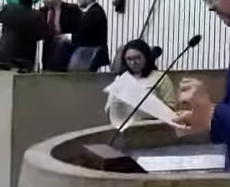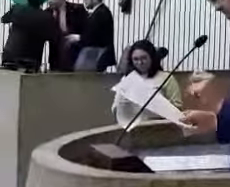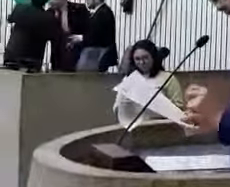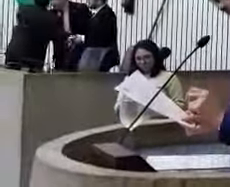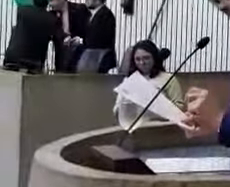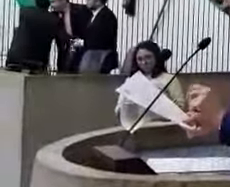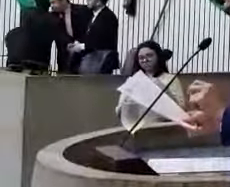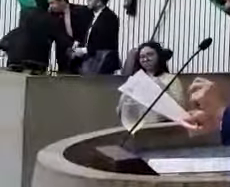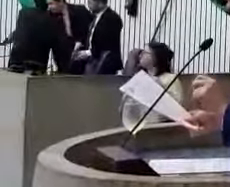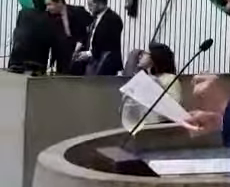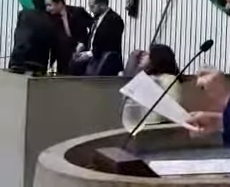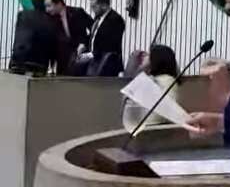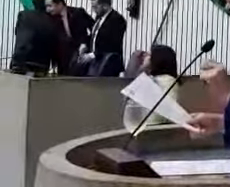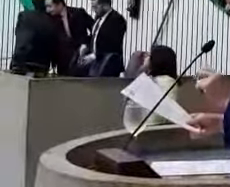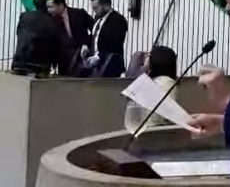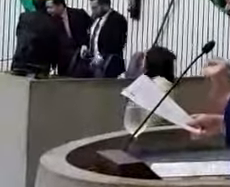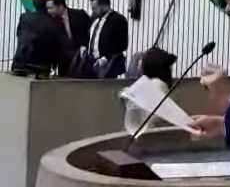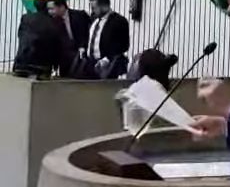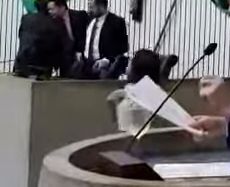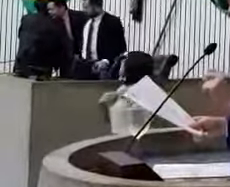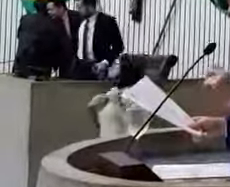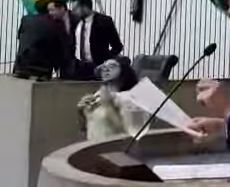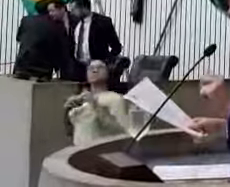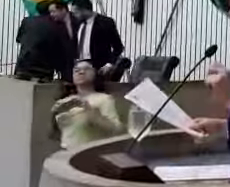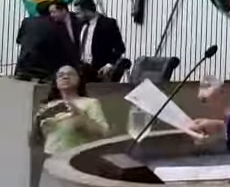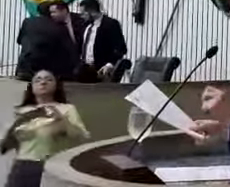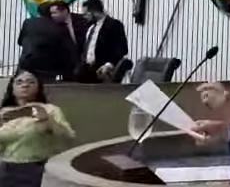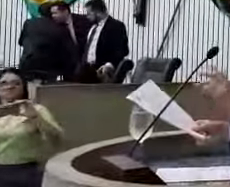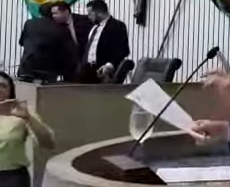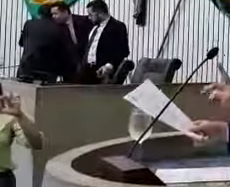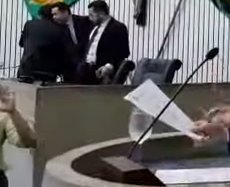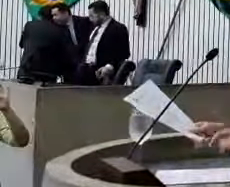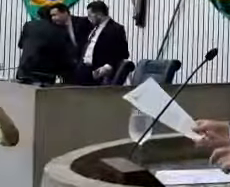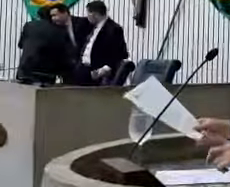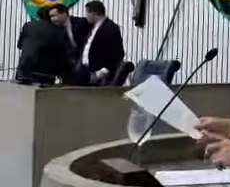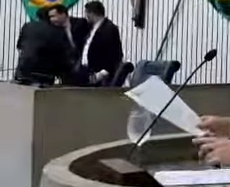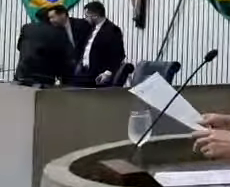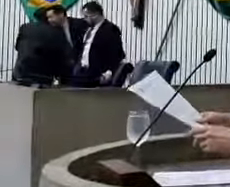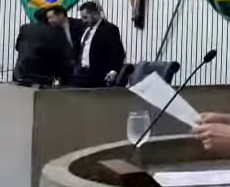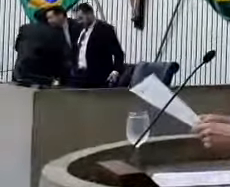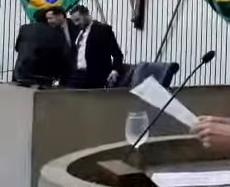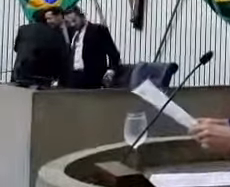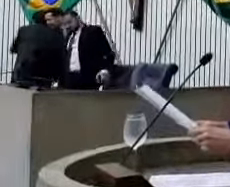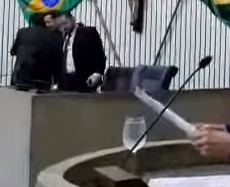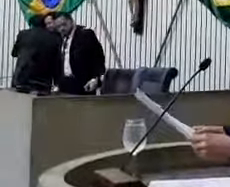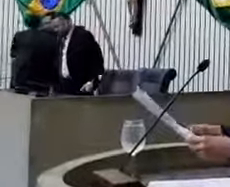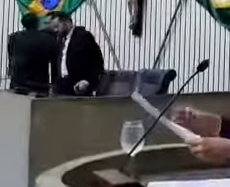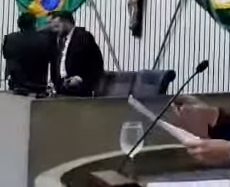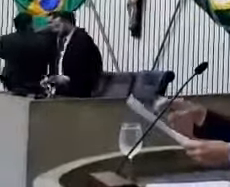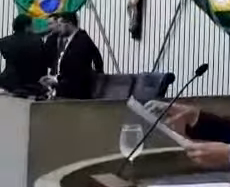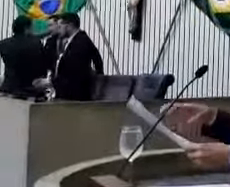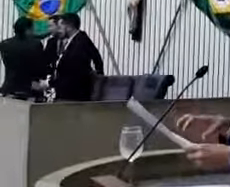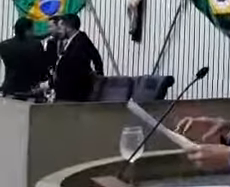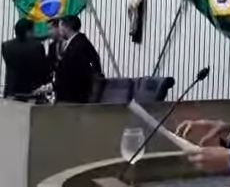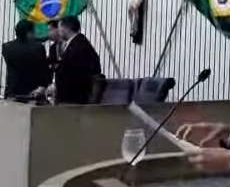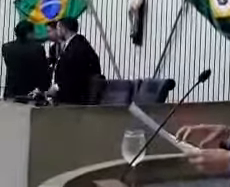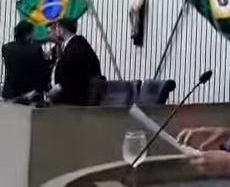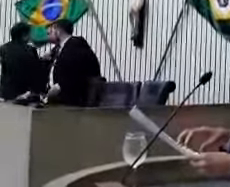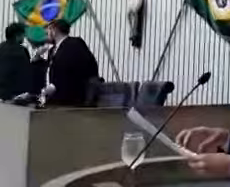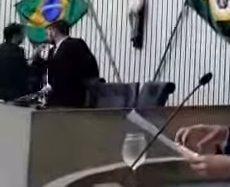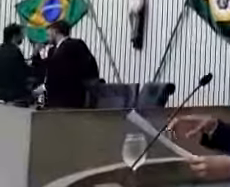e privados em seus elementos estruturais, instalações e da outras providências. Né? Então, tem